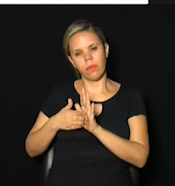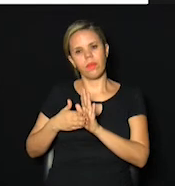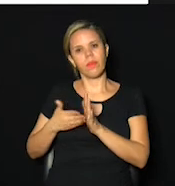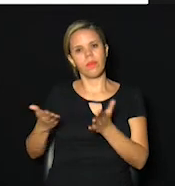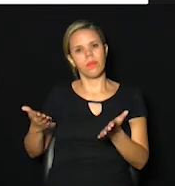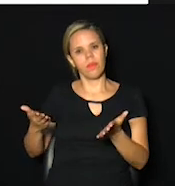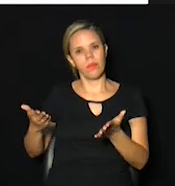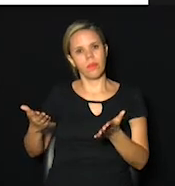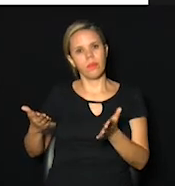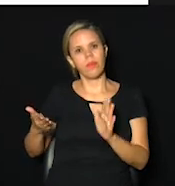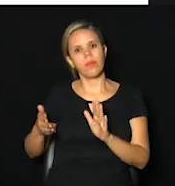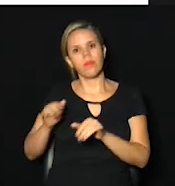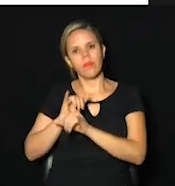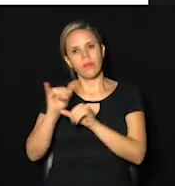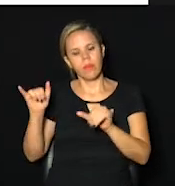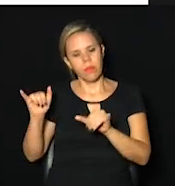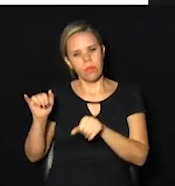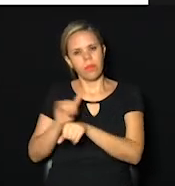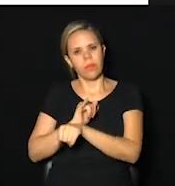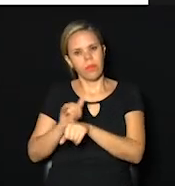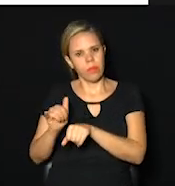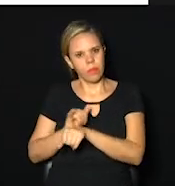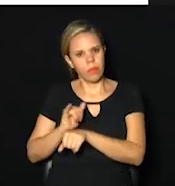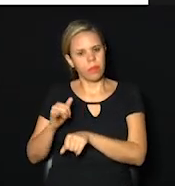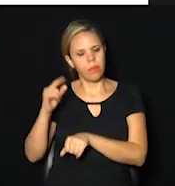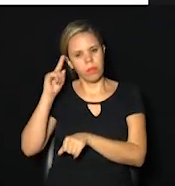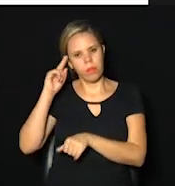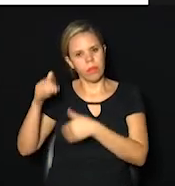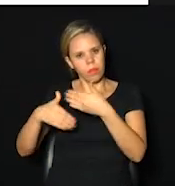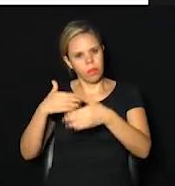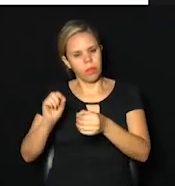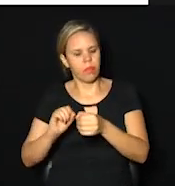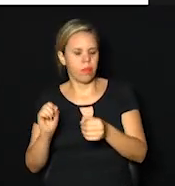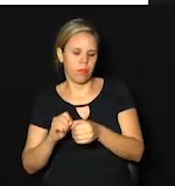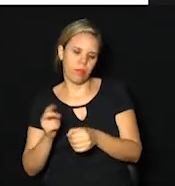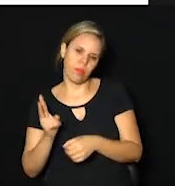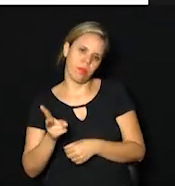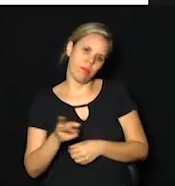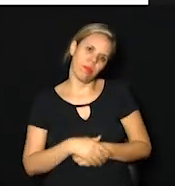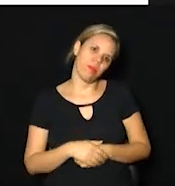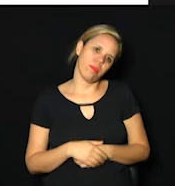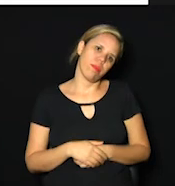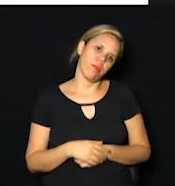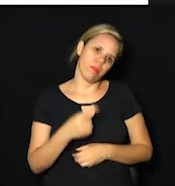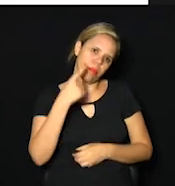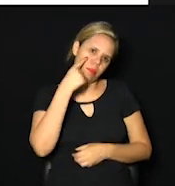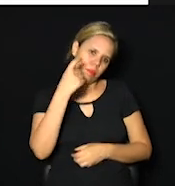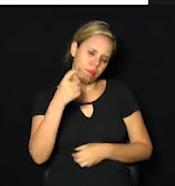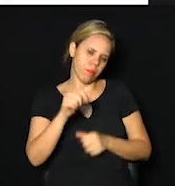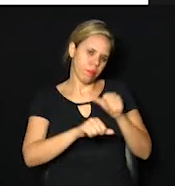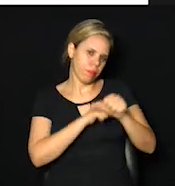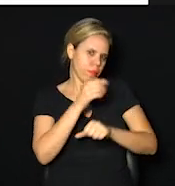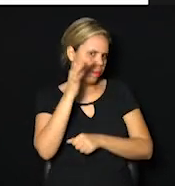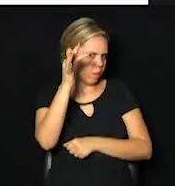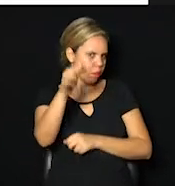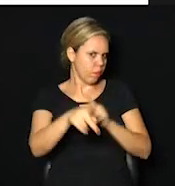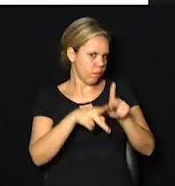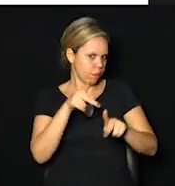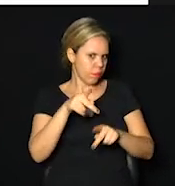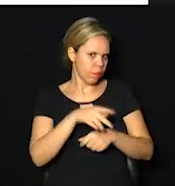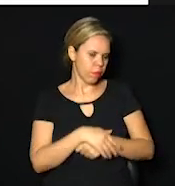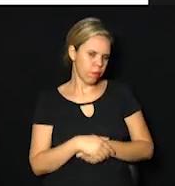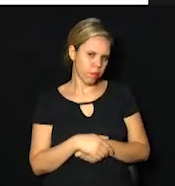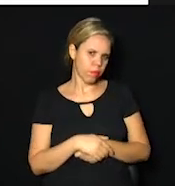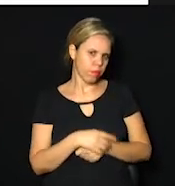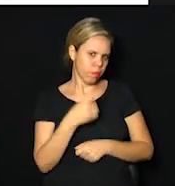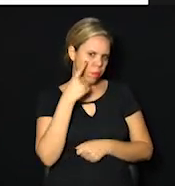aquilo que a gente faz no dia a dia, que é aquilo que a gente faz sempre, com a intenção de modificar o futuro da sociedade, com a